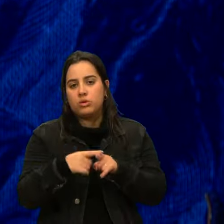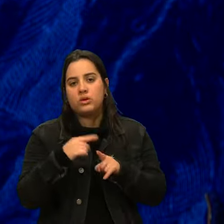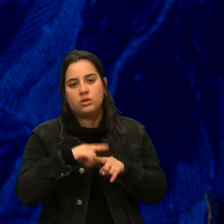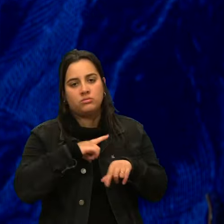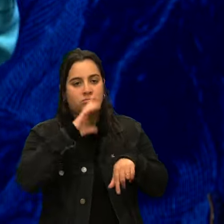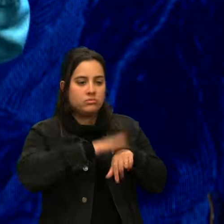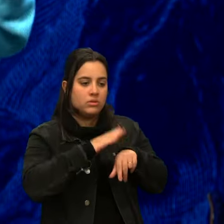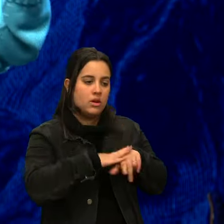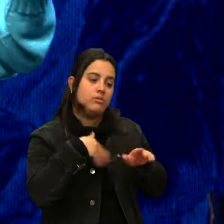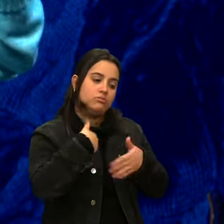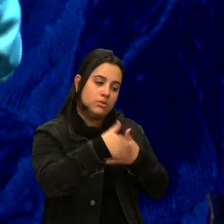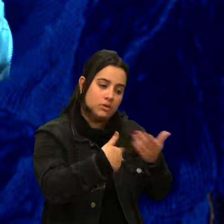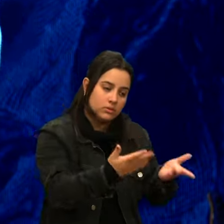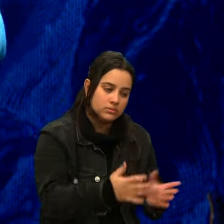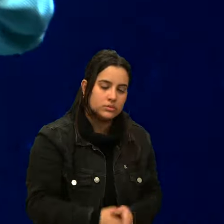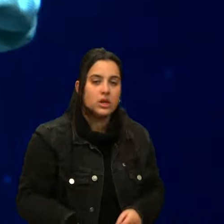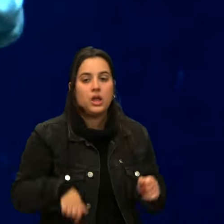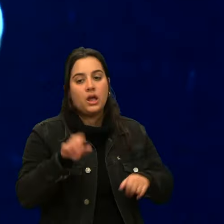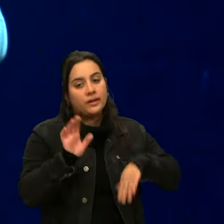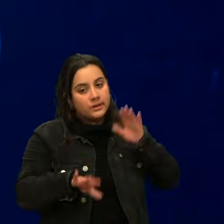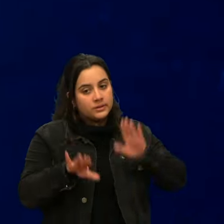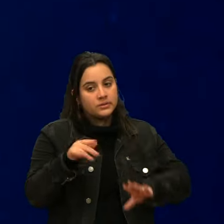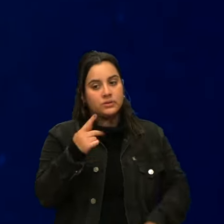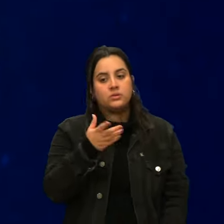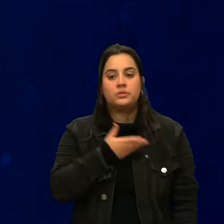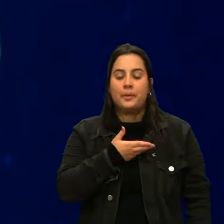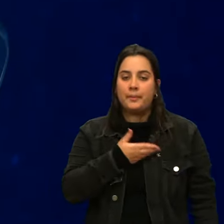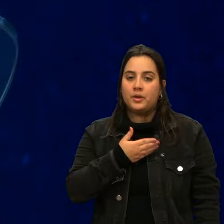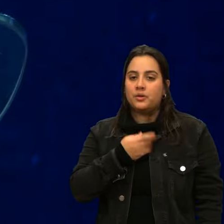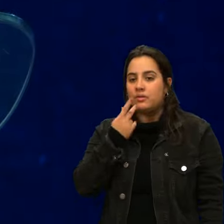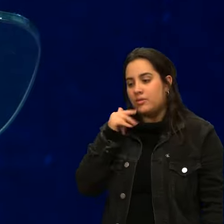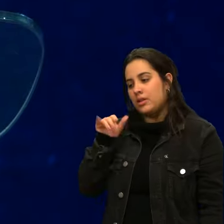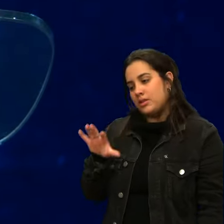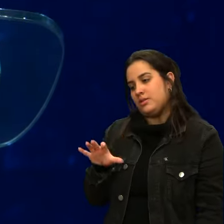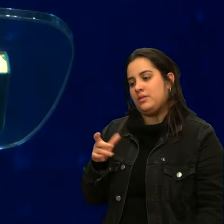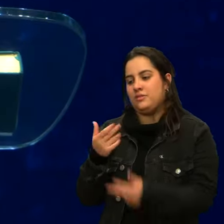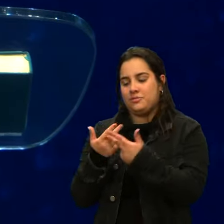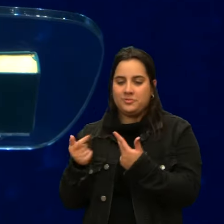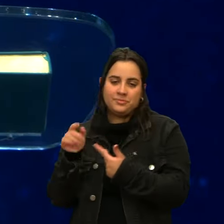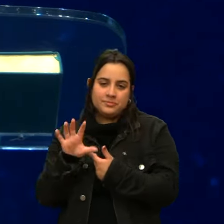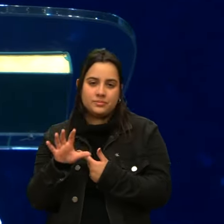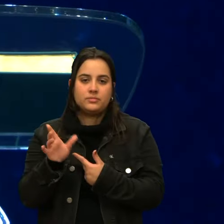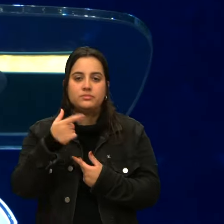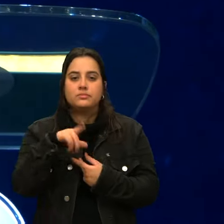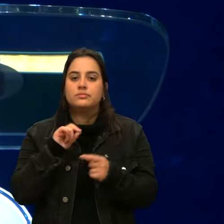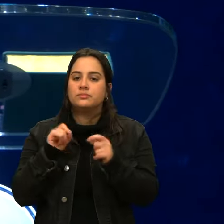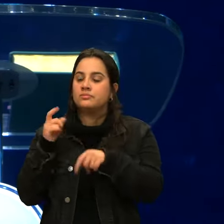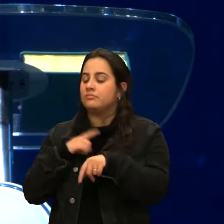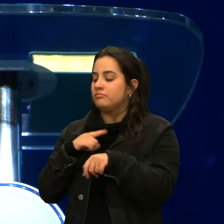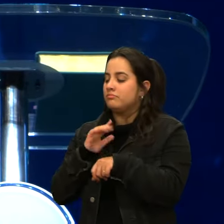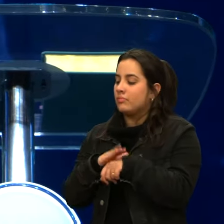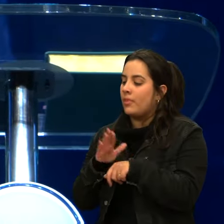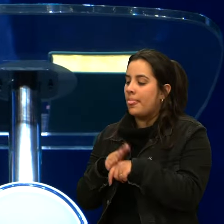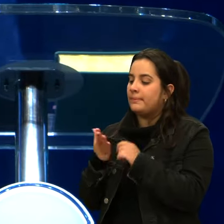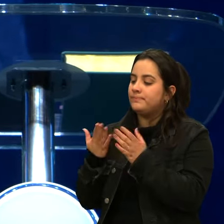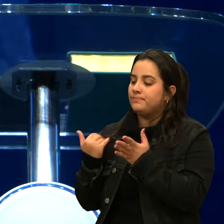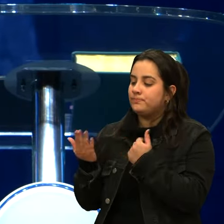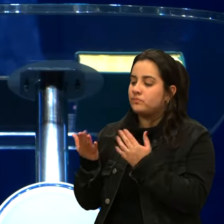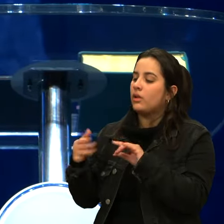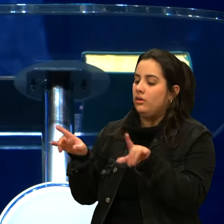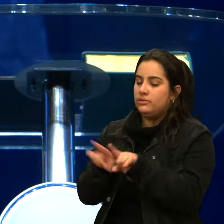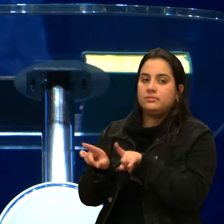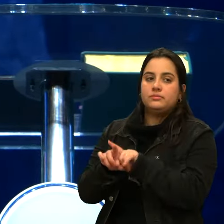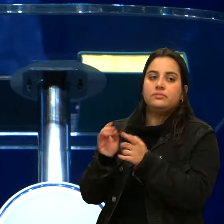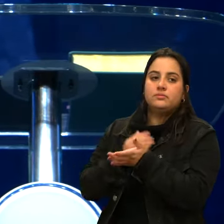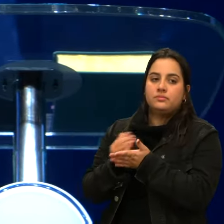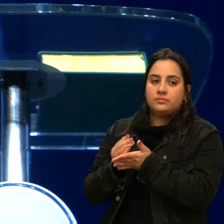eles. Talvez tenha o teu amigo aí que fala de um jeito, fala alguma gíria, e você, por passar tempo com ele, começa a falar